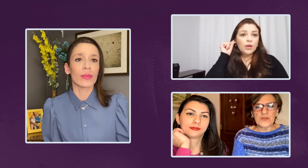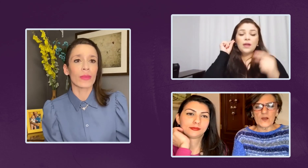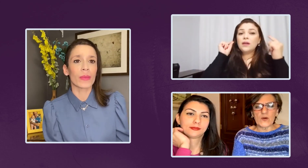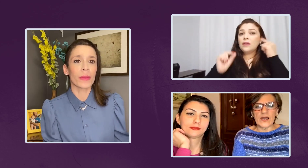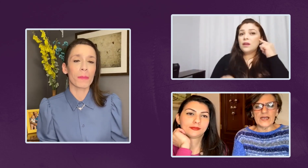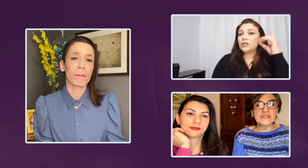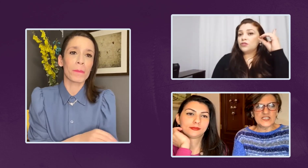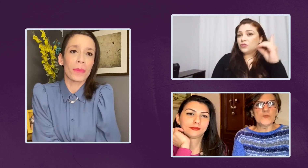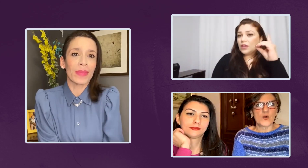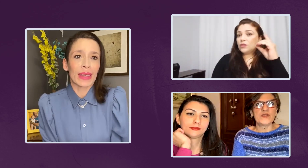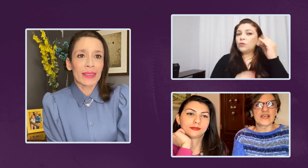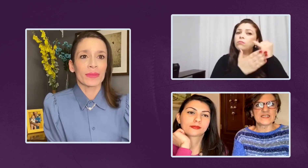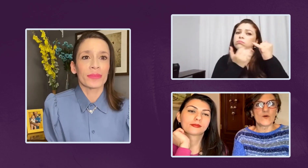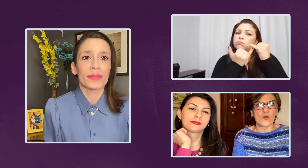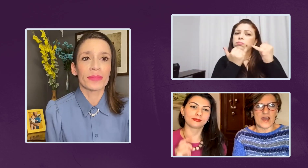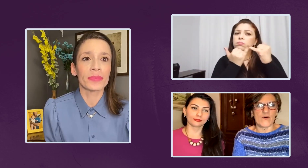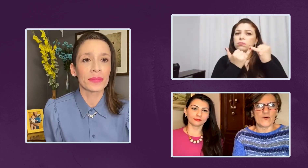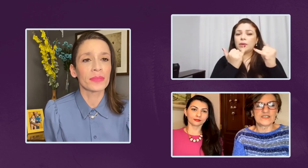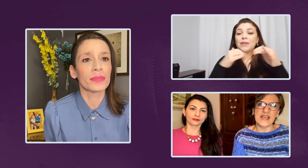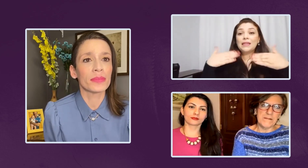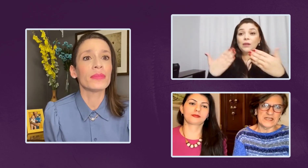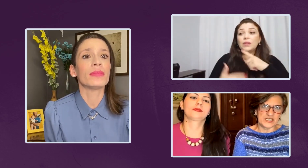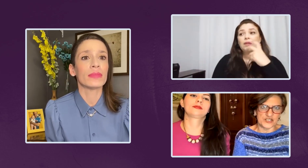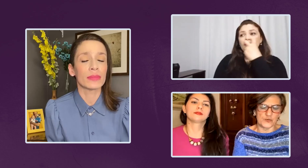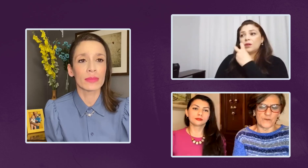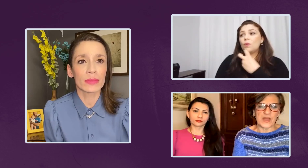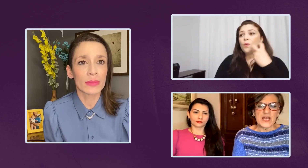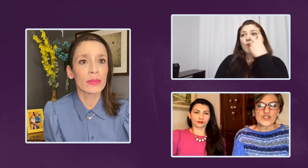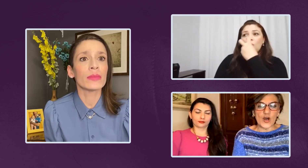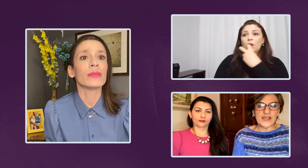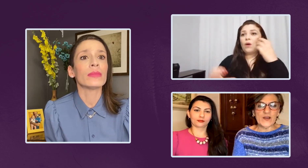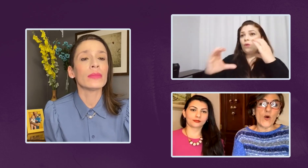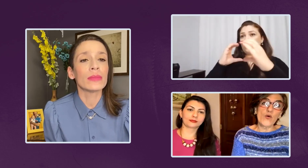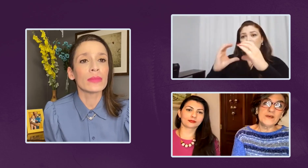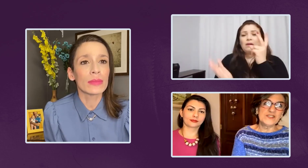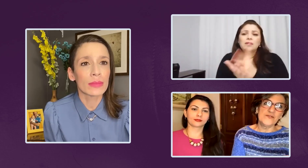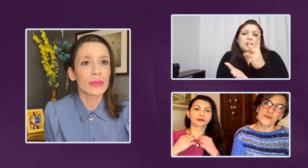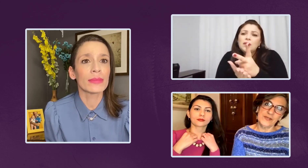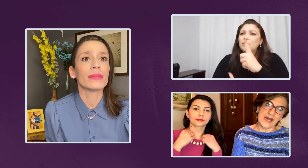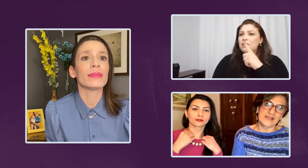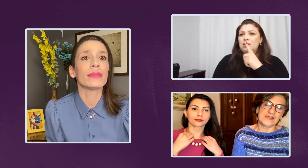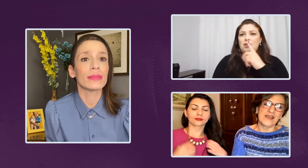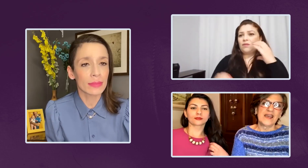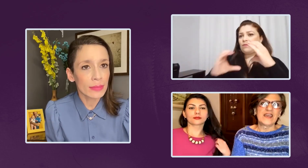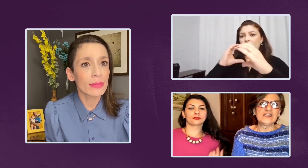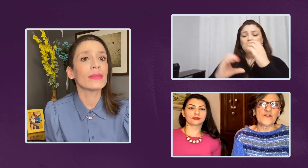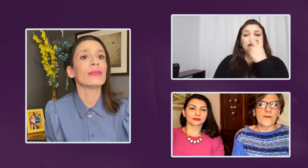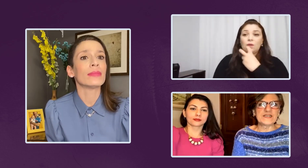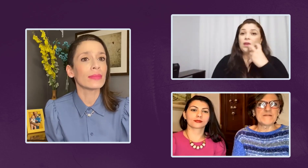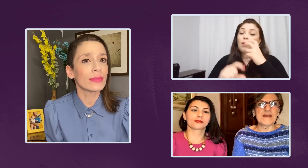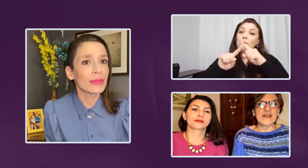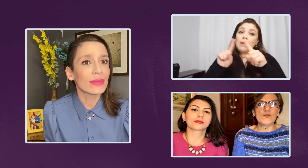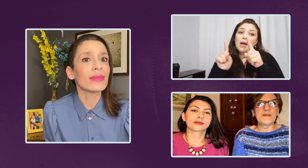Então, existe uma comunicação oral, sempre existiu, só que com algumas dificuldades, que a gente